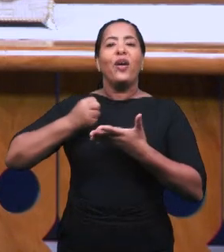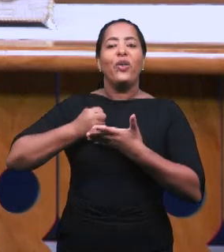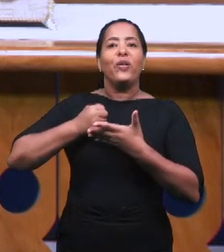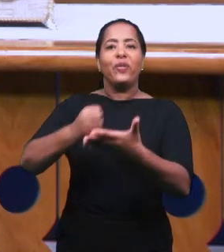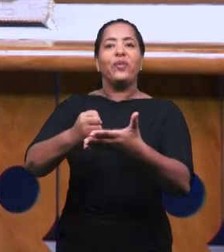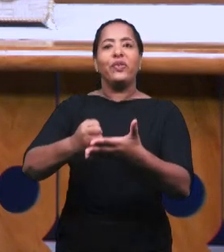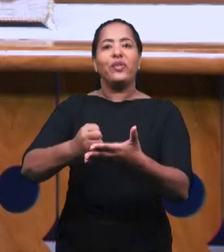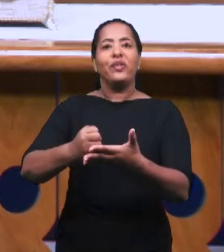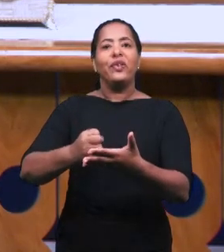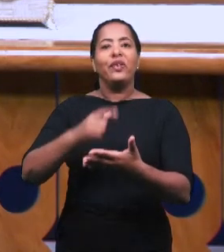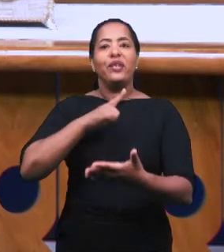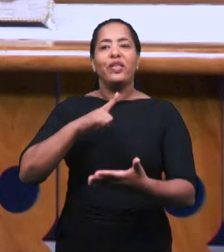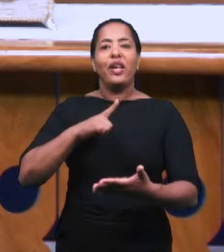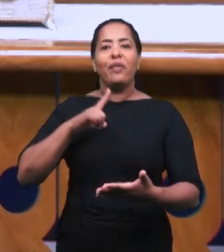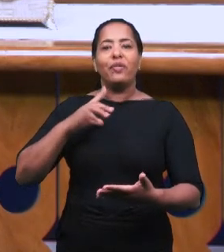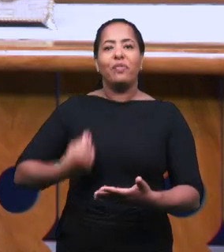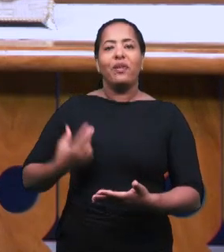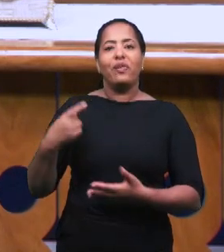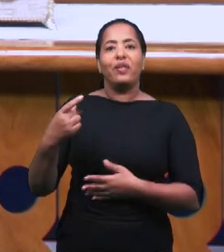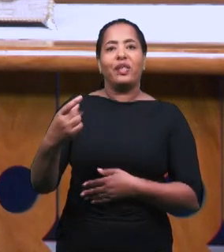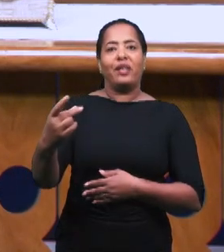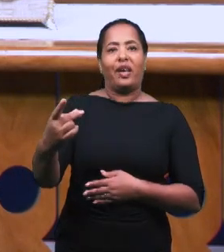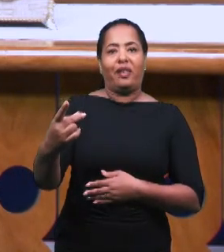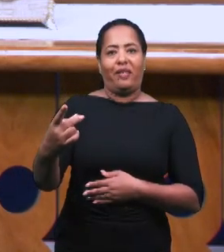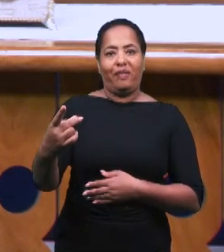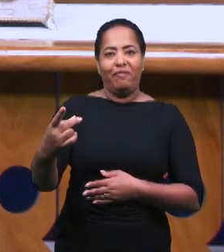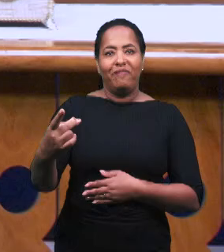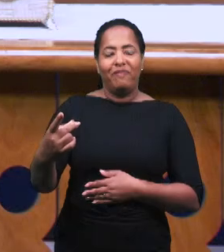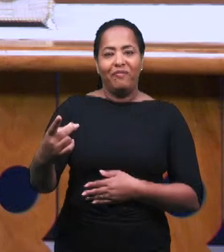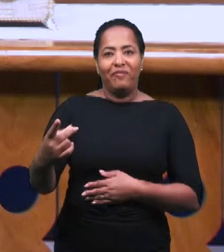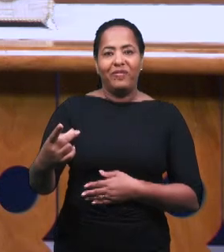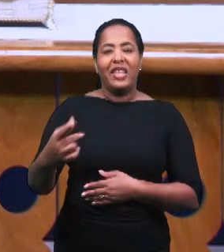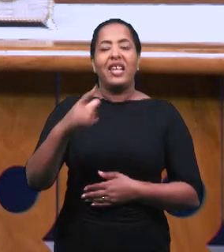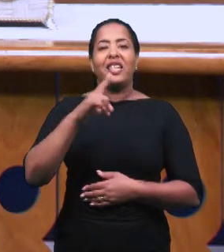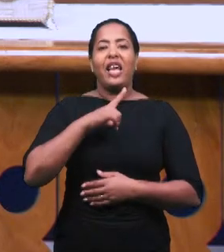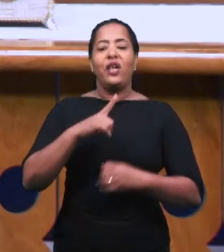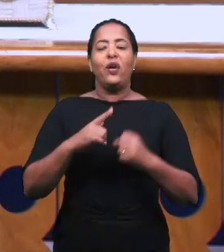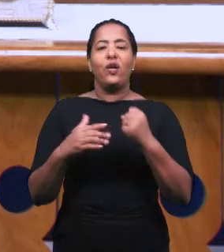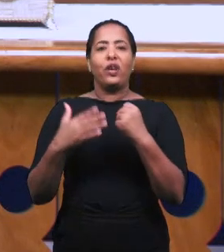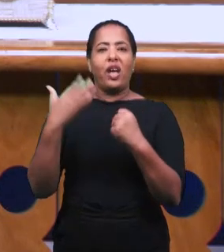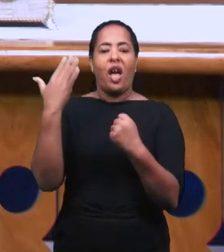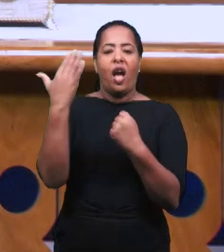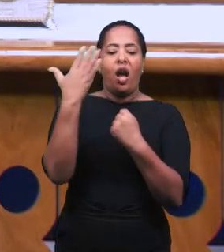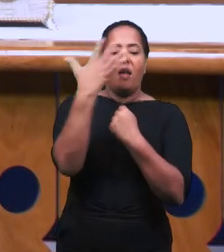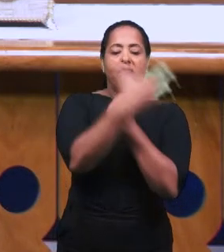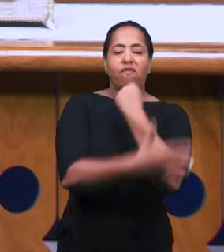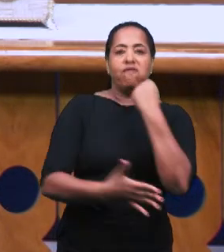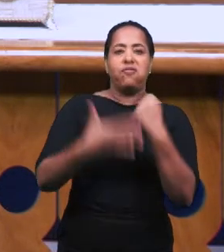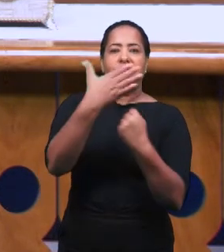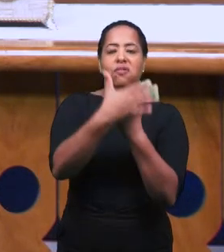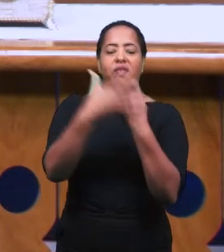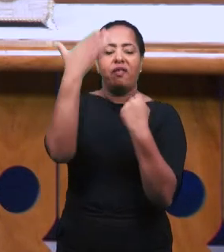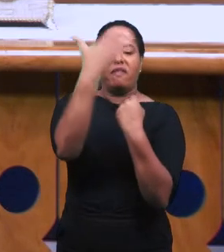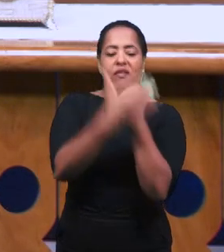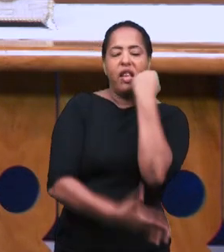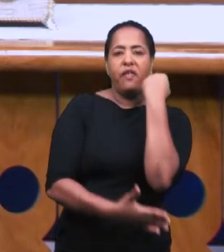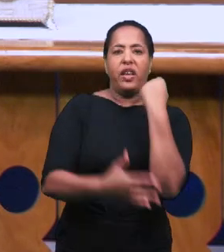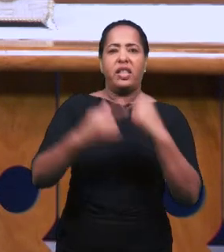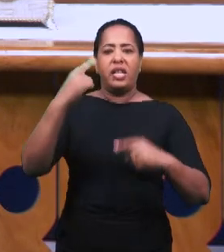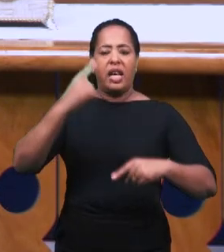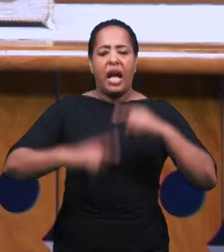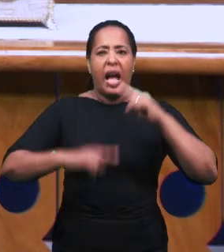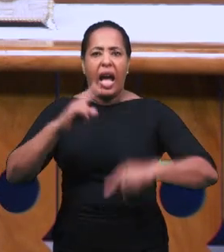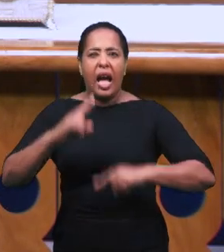pendem, saem dela escudos, defesa, elementos, armas para se